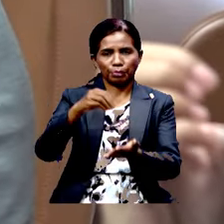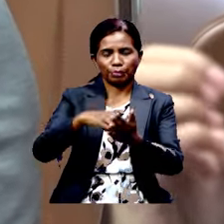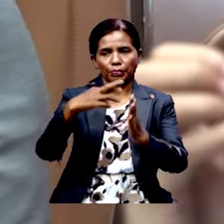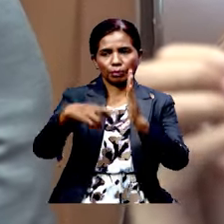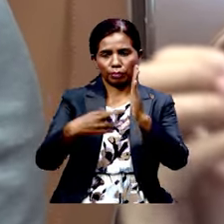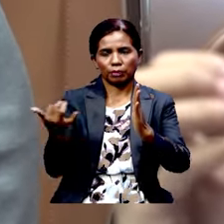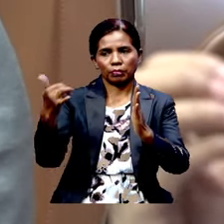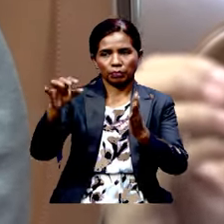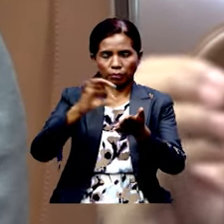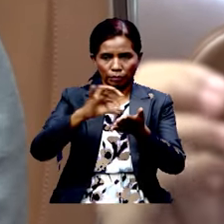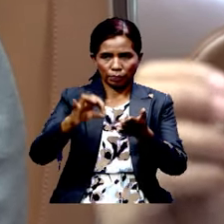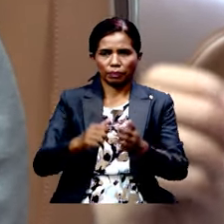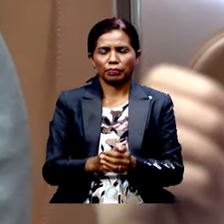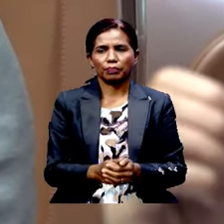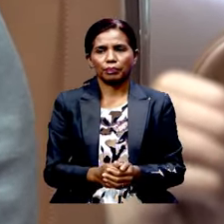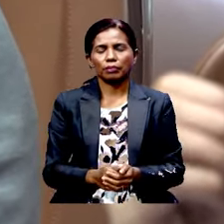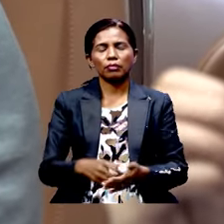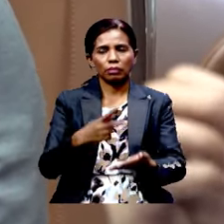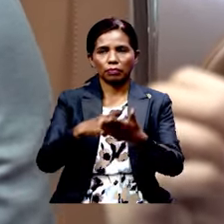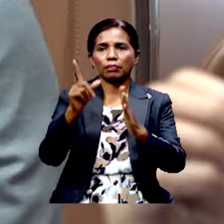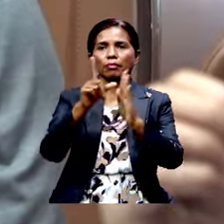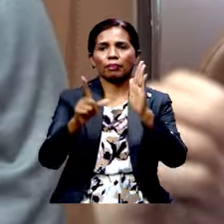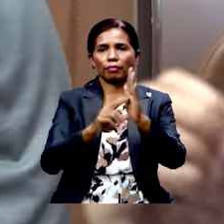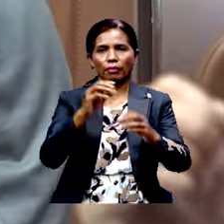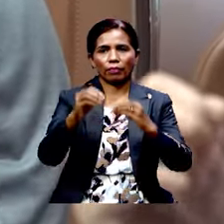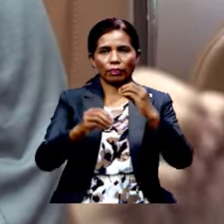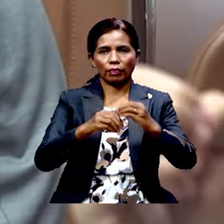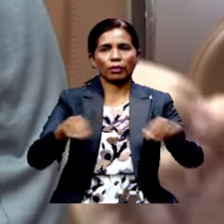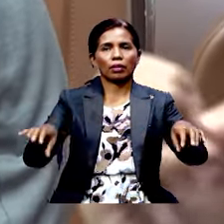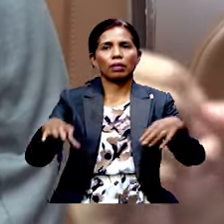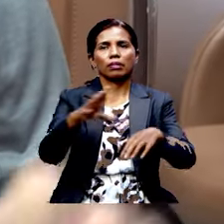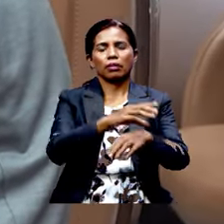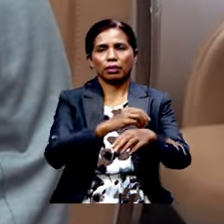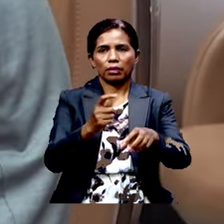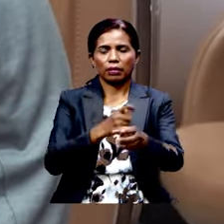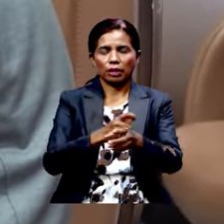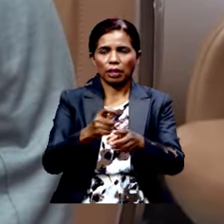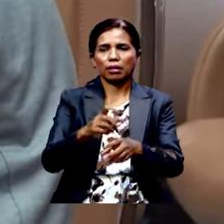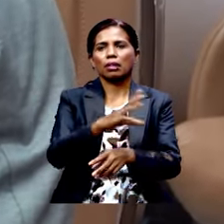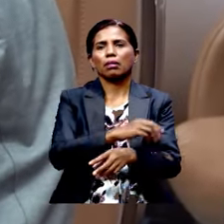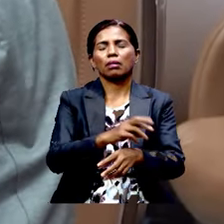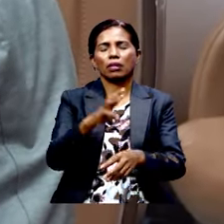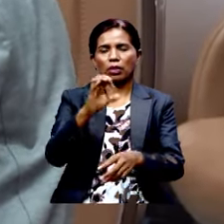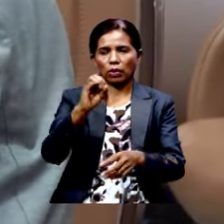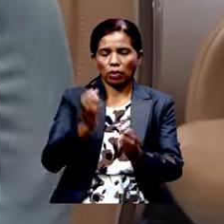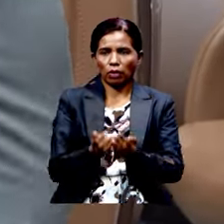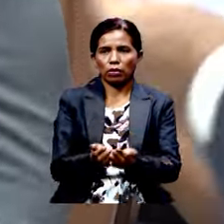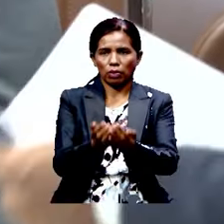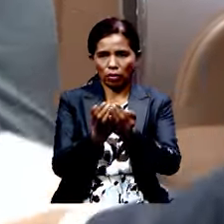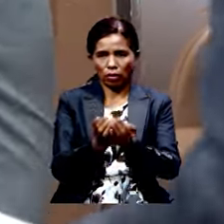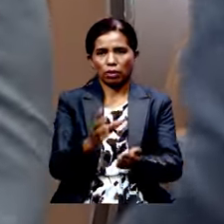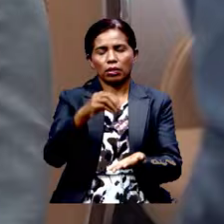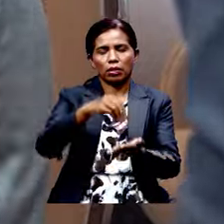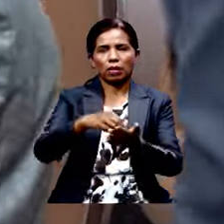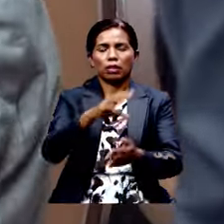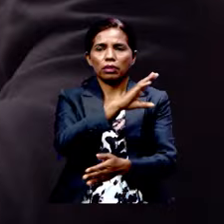ni resisto. No nemos projeto de decreto-lei com o Serviço de Inspeção Técnica BARRO, nem meta principal MAC, garante a